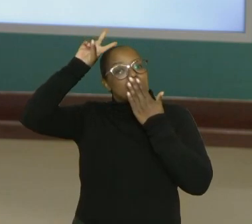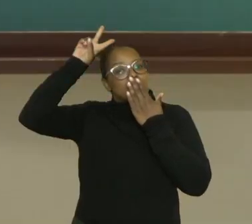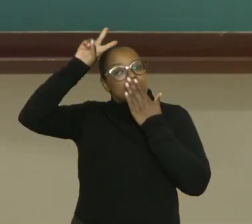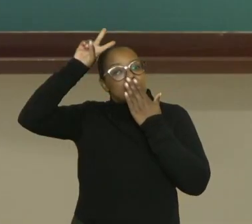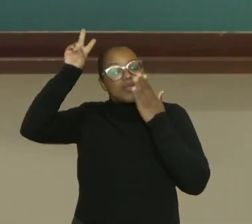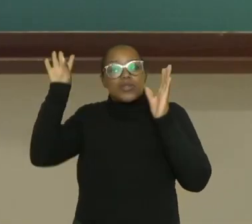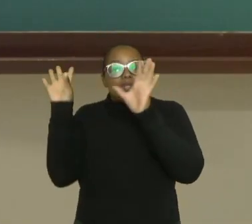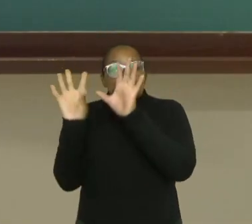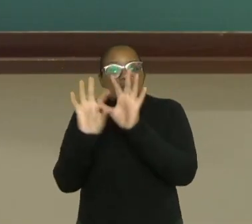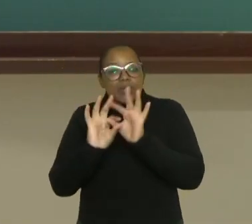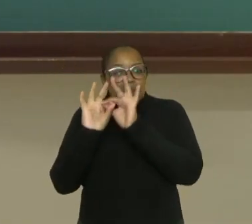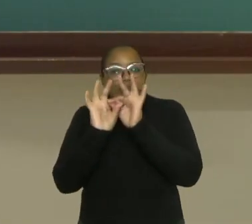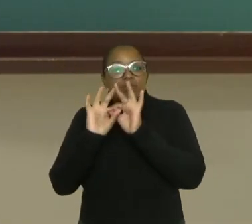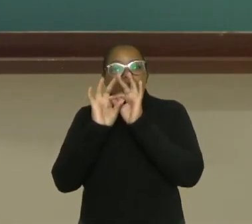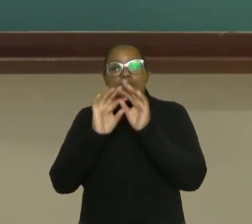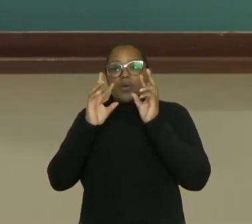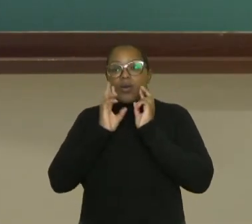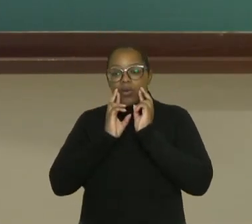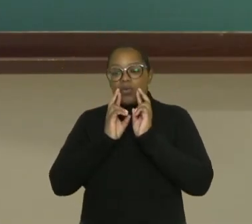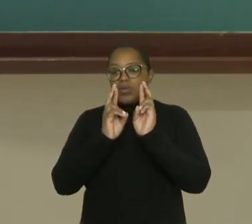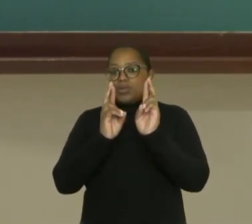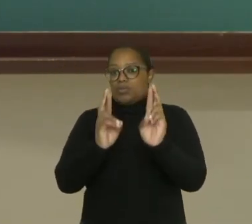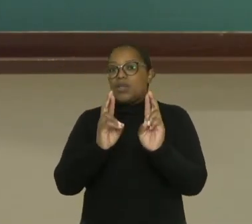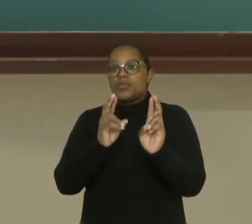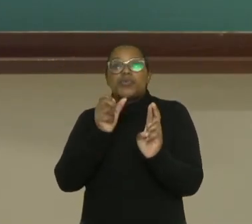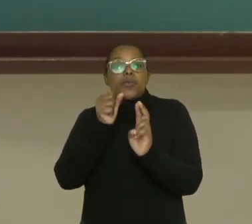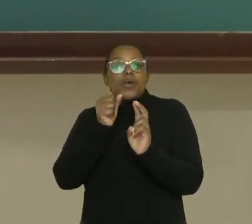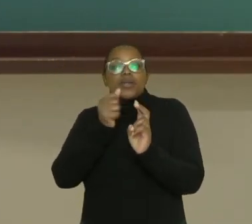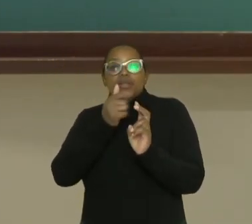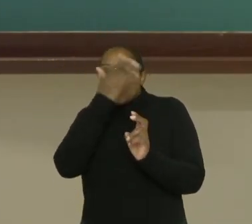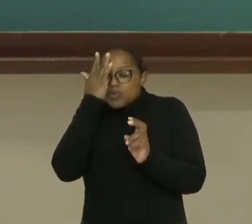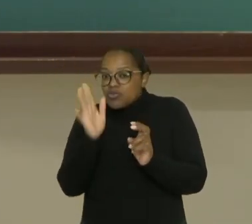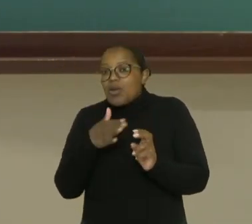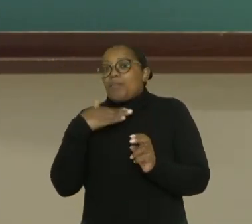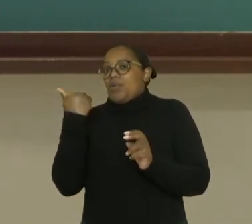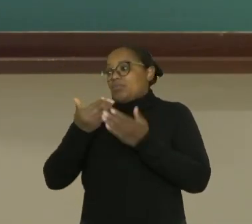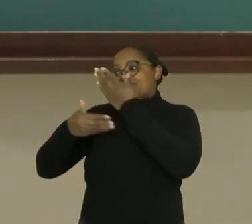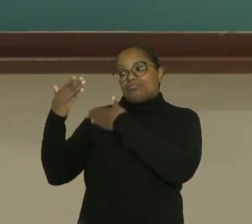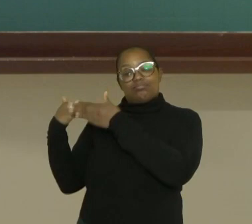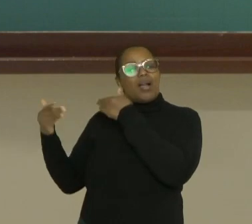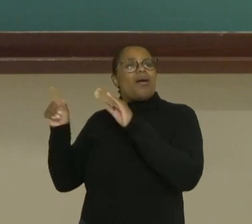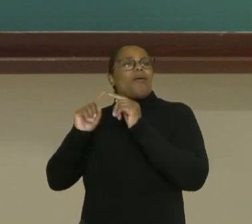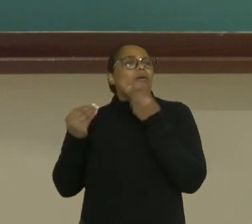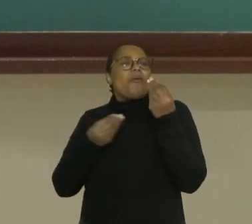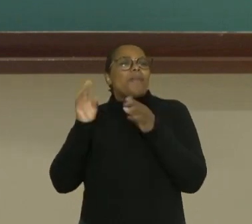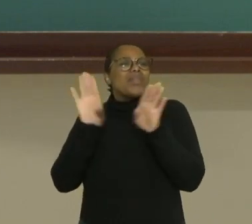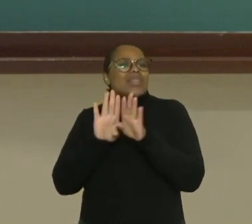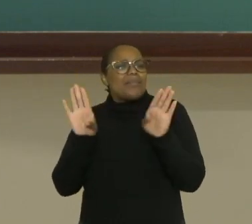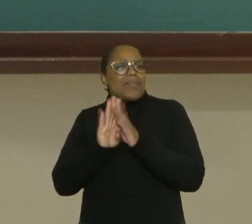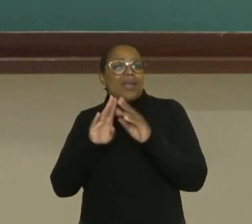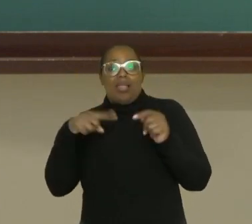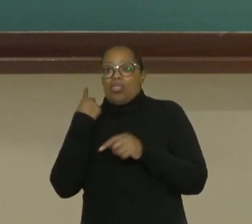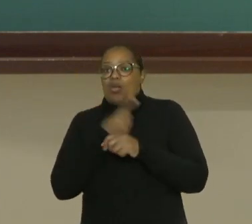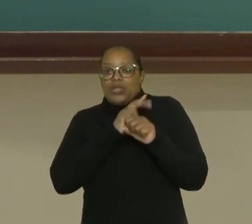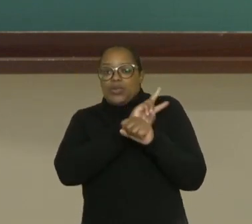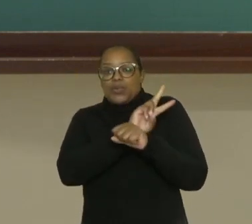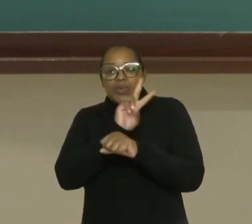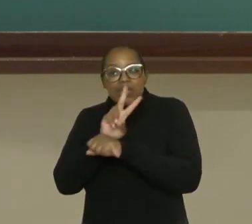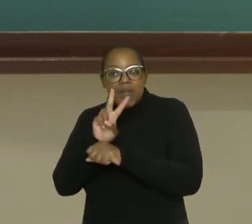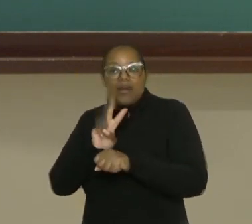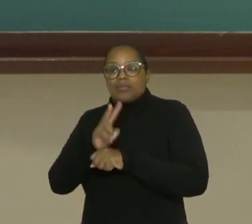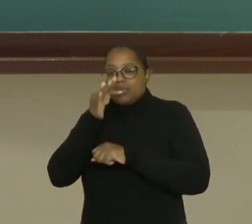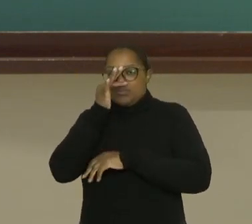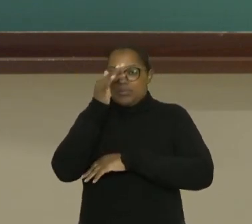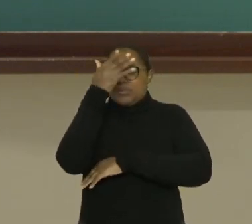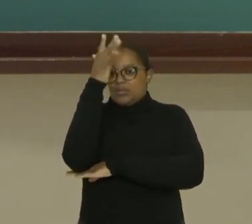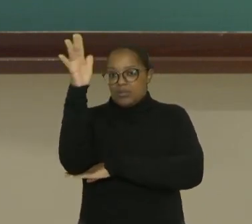ligados tanto ao respeito com os ancestrais, como também à necessidade de preservarmos a natureza. Não apenas